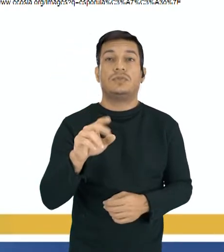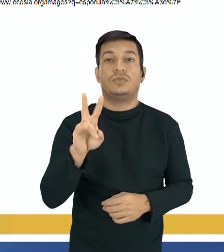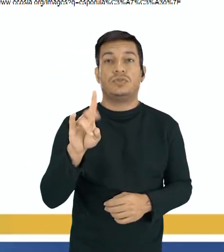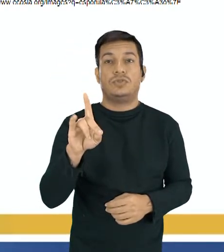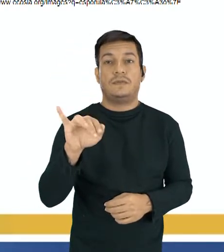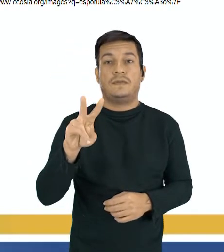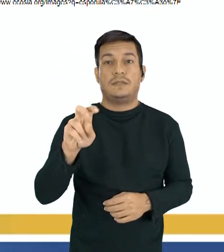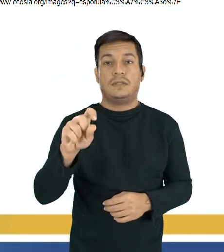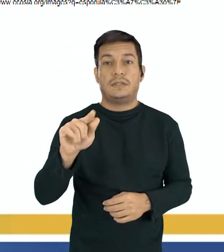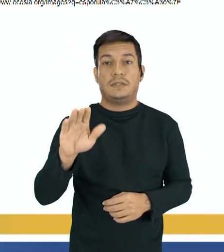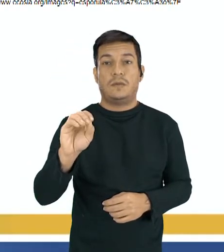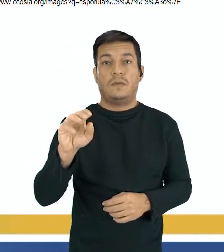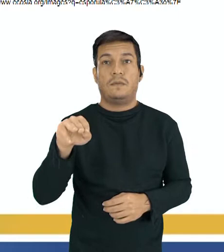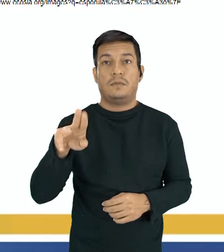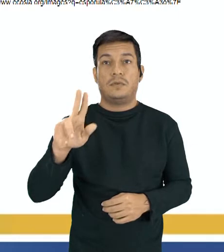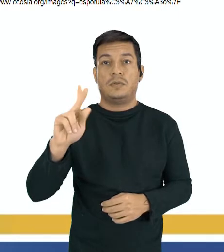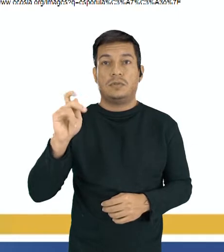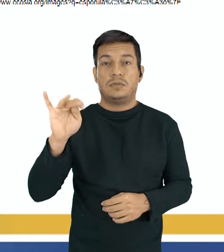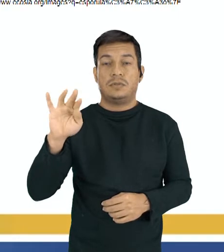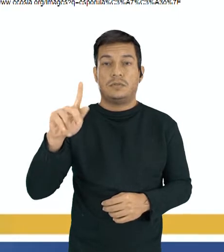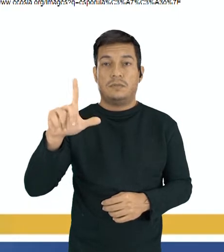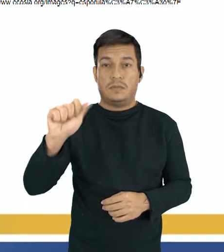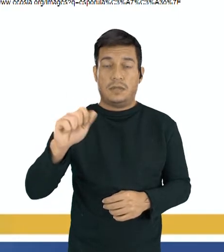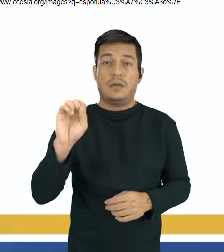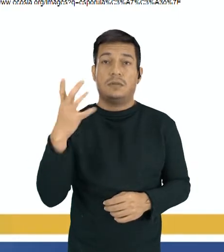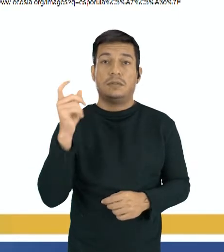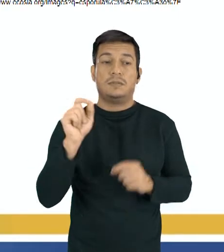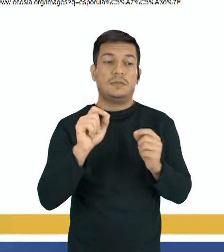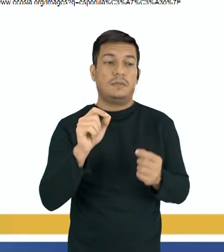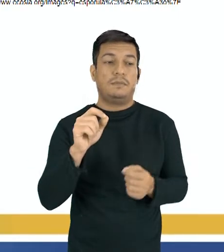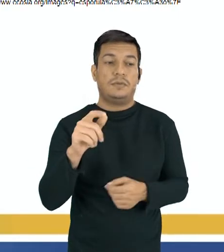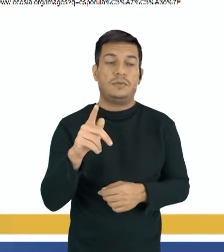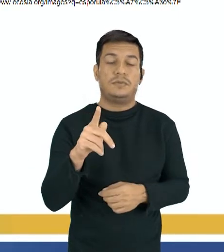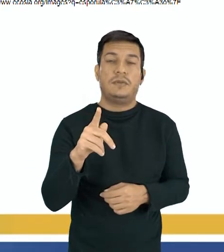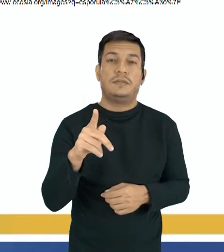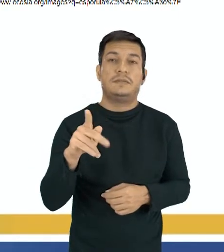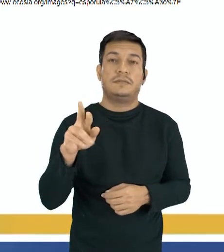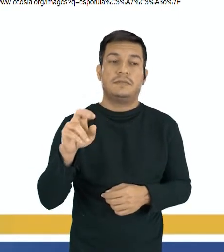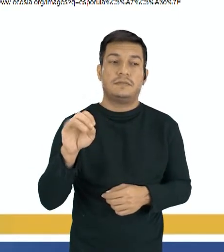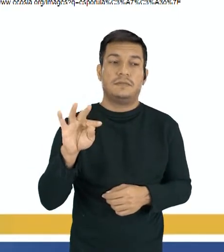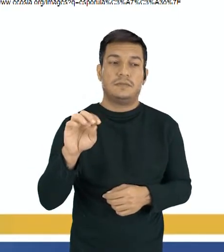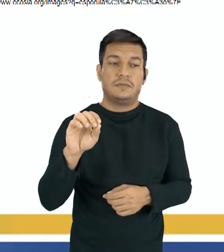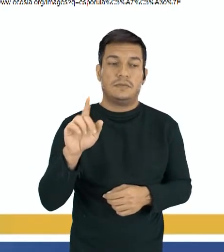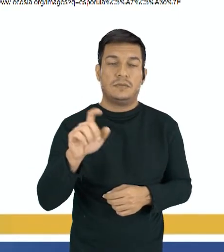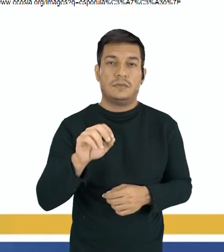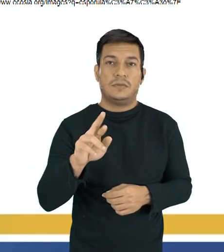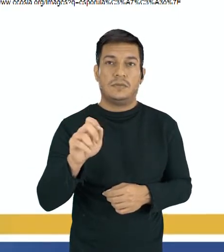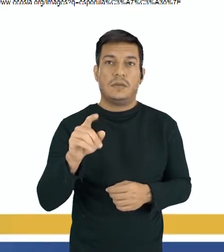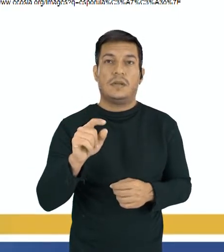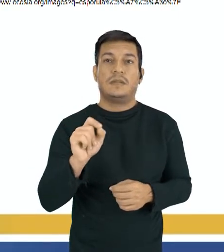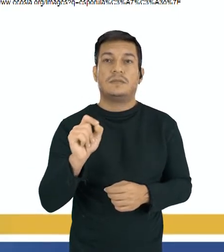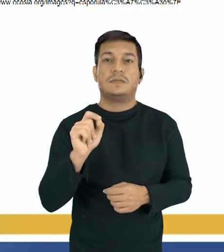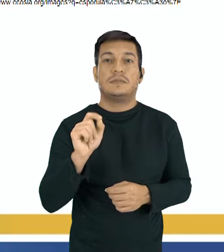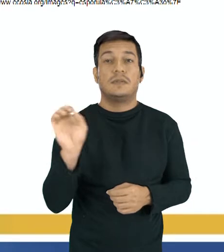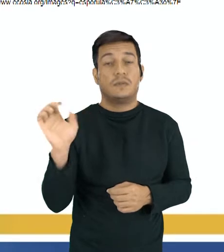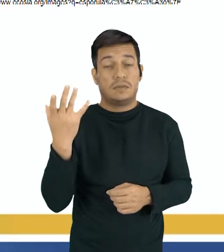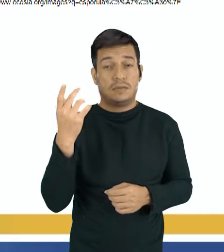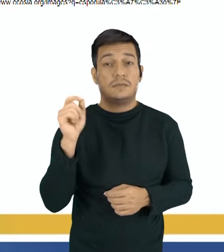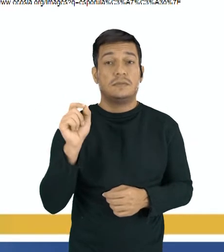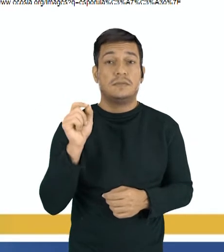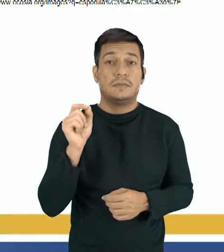múltipla, que ela ocorre em alguns protozoários e está relacionada com mitose. Então, ocorre